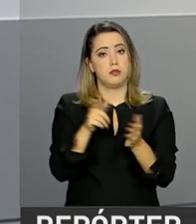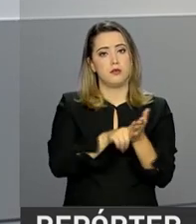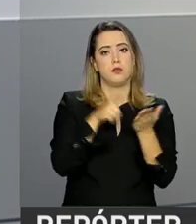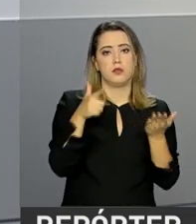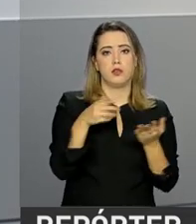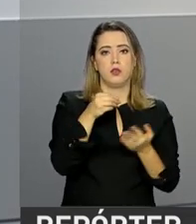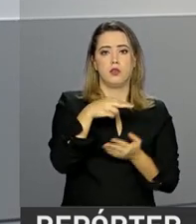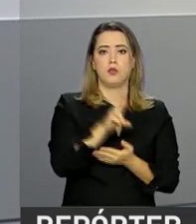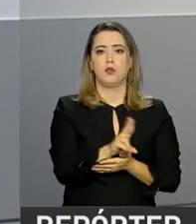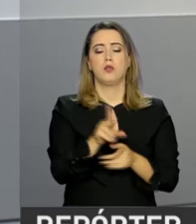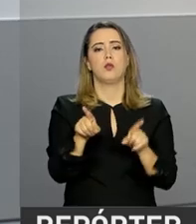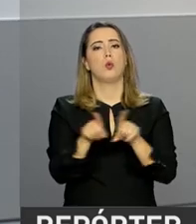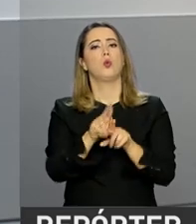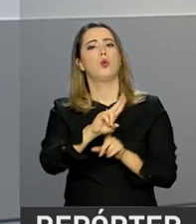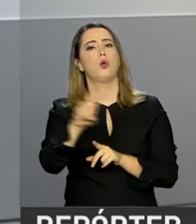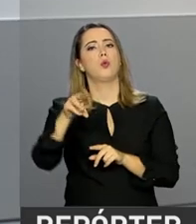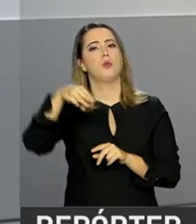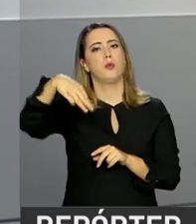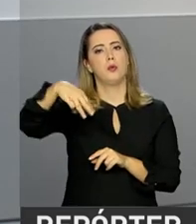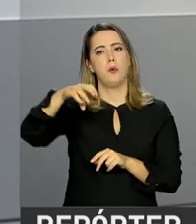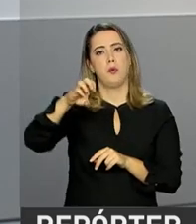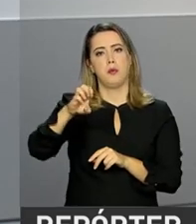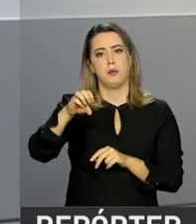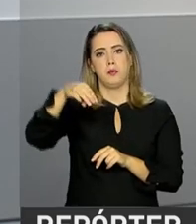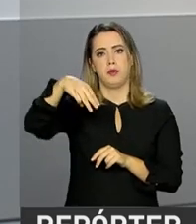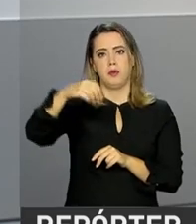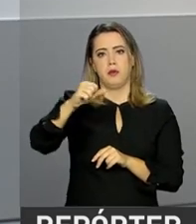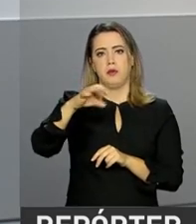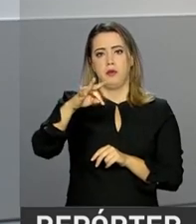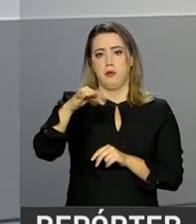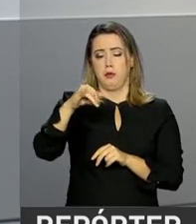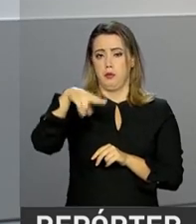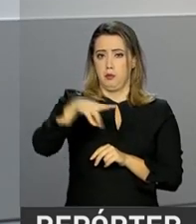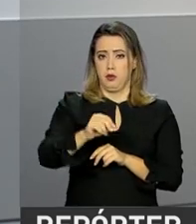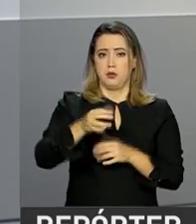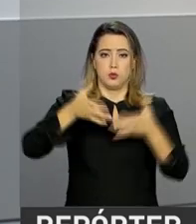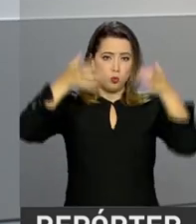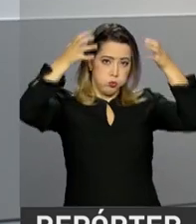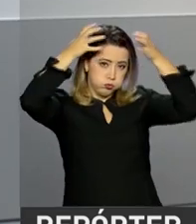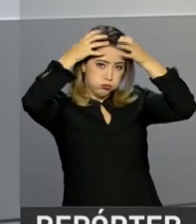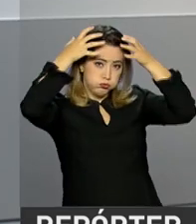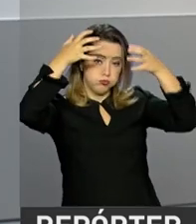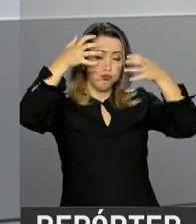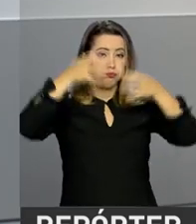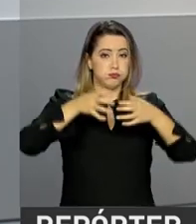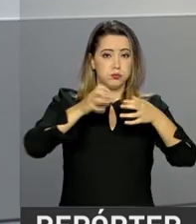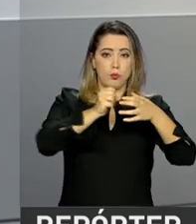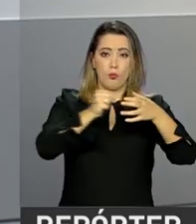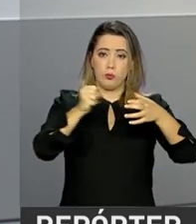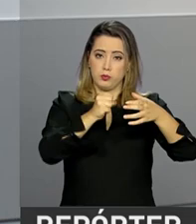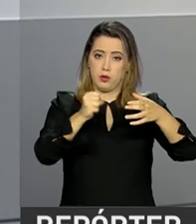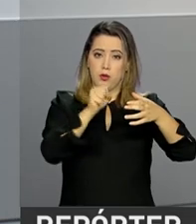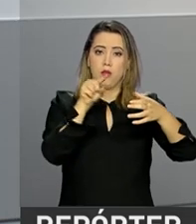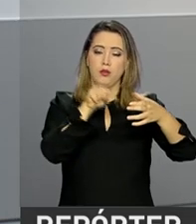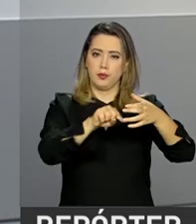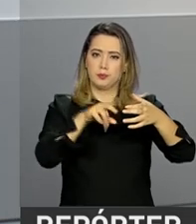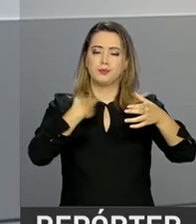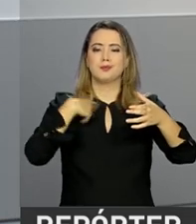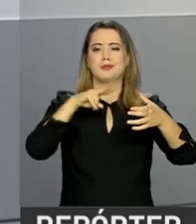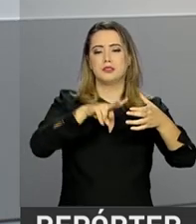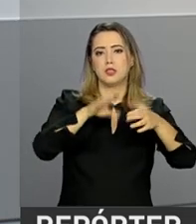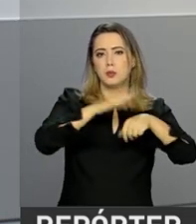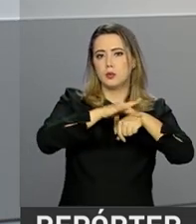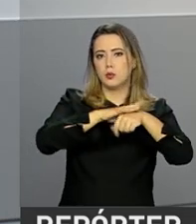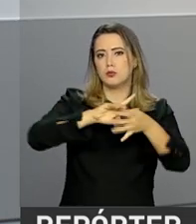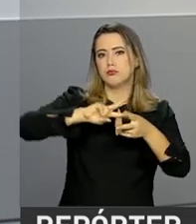substância memantina age no cérebro, impedindo a morte dos neurônios. O Alzheimer é uma doença neurodegenerativa